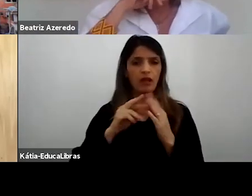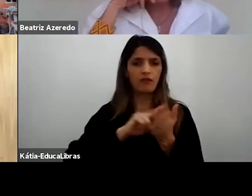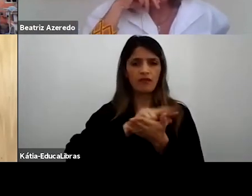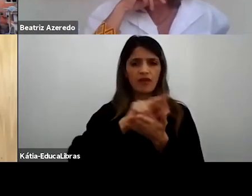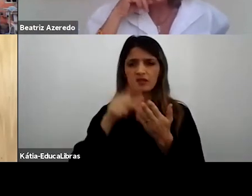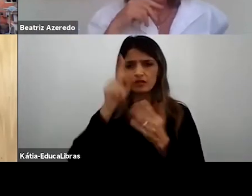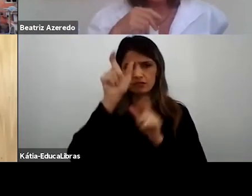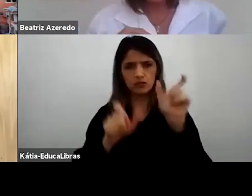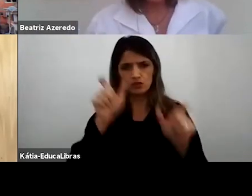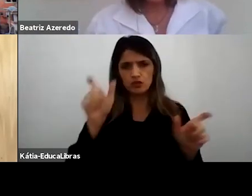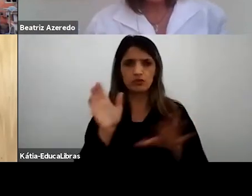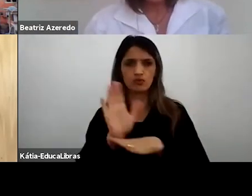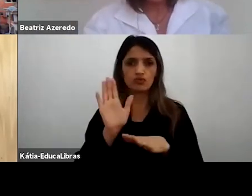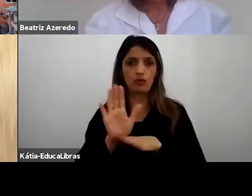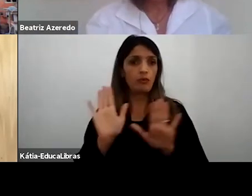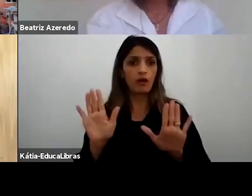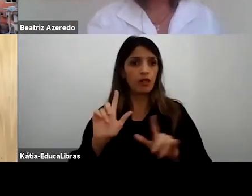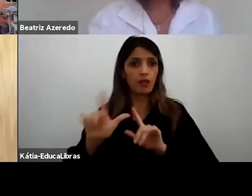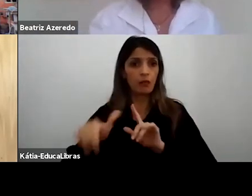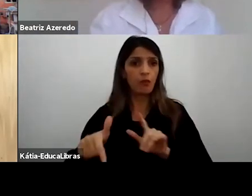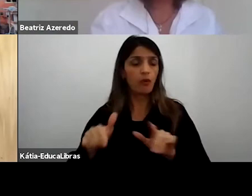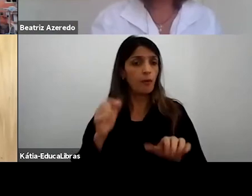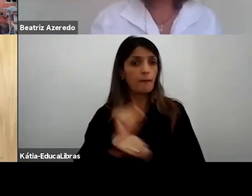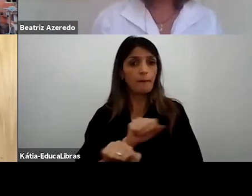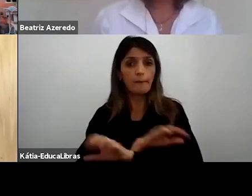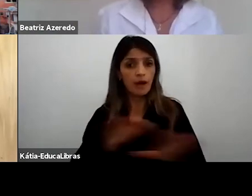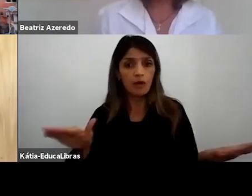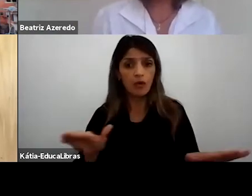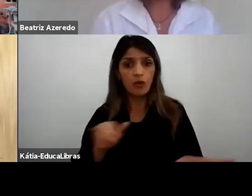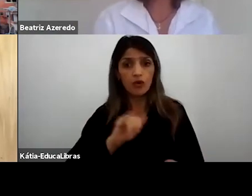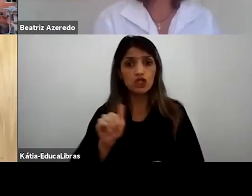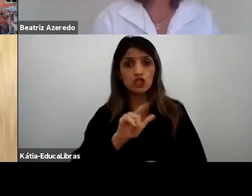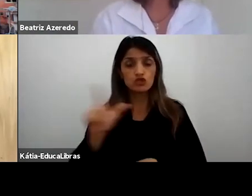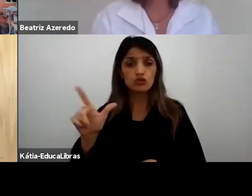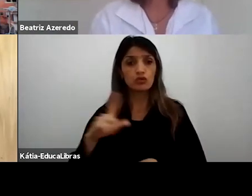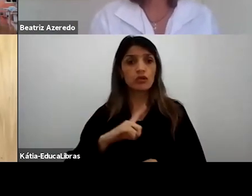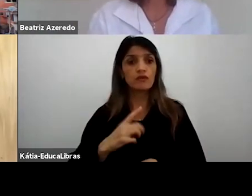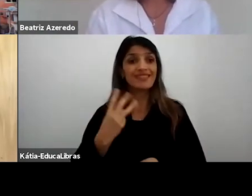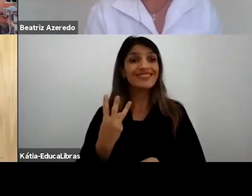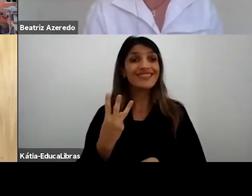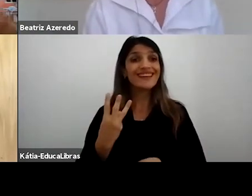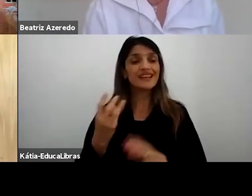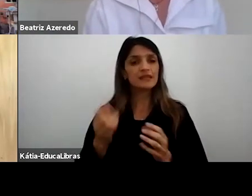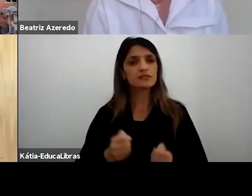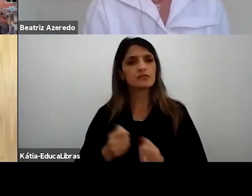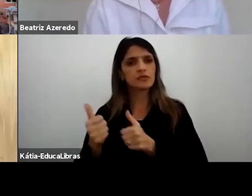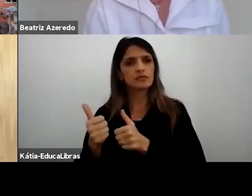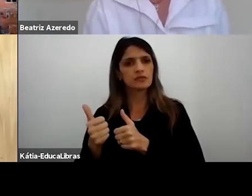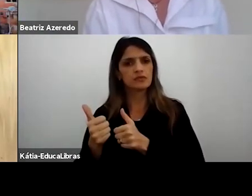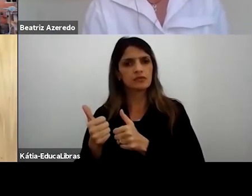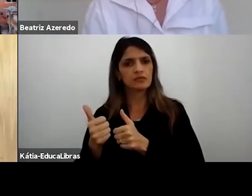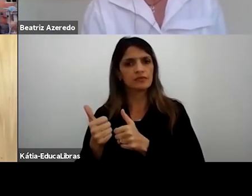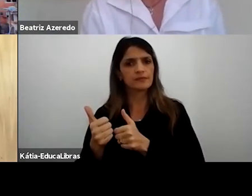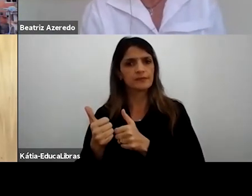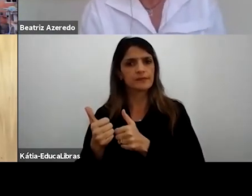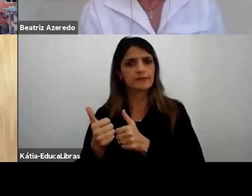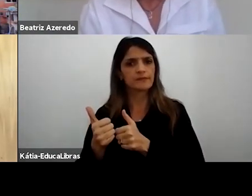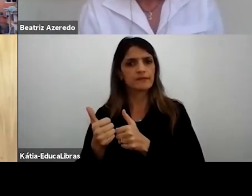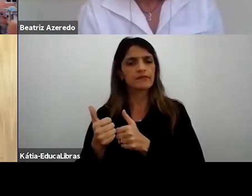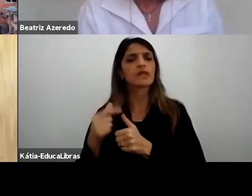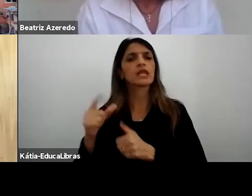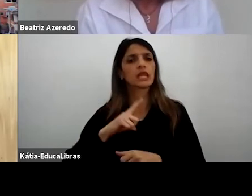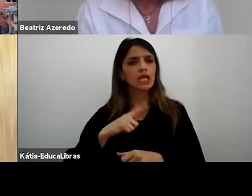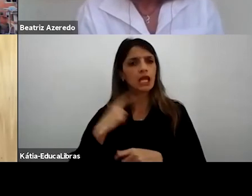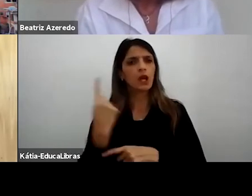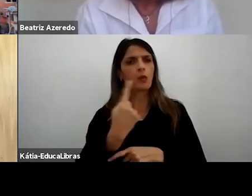que praticamente parou. Nós tivemos, em julho, para vocês terem uma ideia, 3 doadores. Uma operação que está aqui com ambulância, com